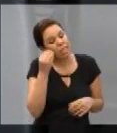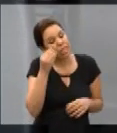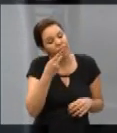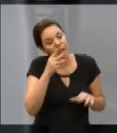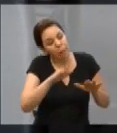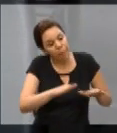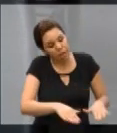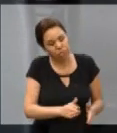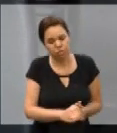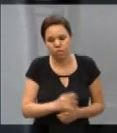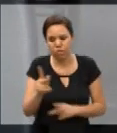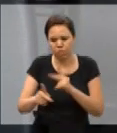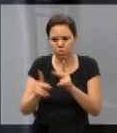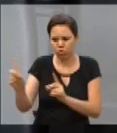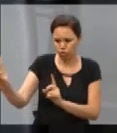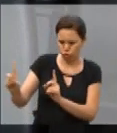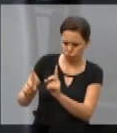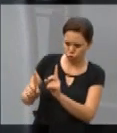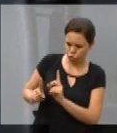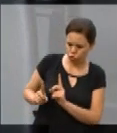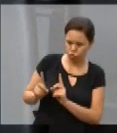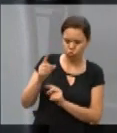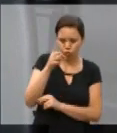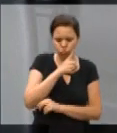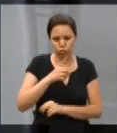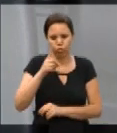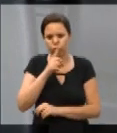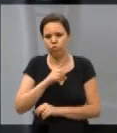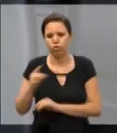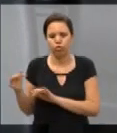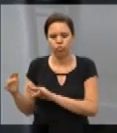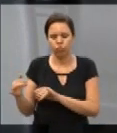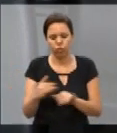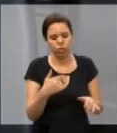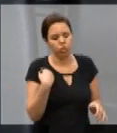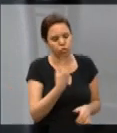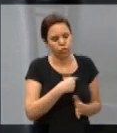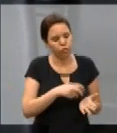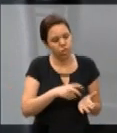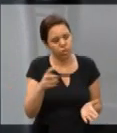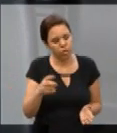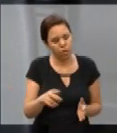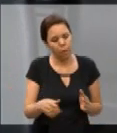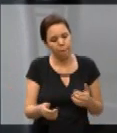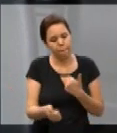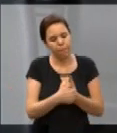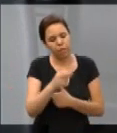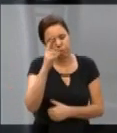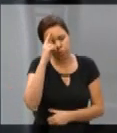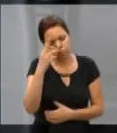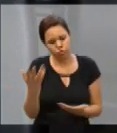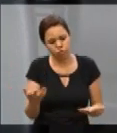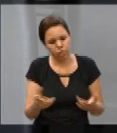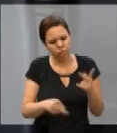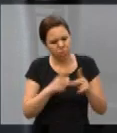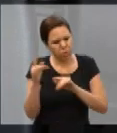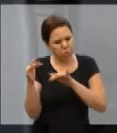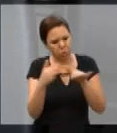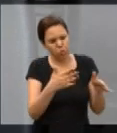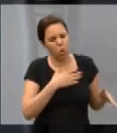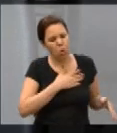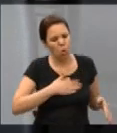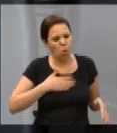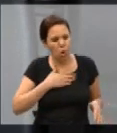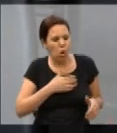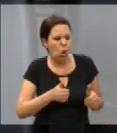baixo, tal. Mas aí chegavam pessoas, foi chegando perto, era domingo, a gente foi cedo, mas aí chegando perto do meio-dia, começa a vir aquele pessoal que gosta de